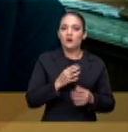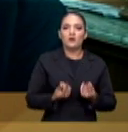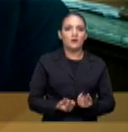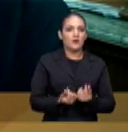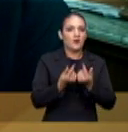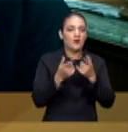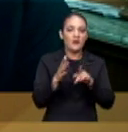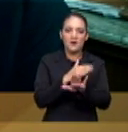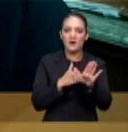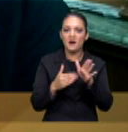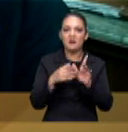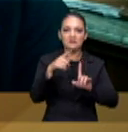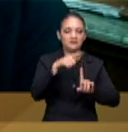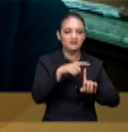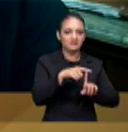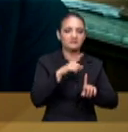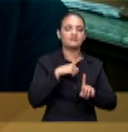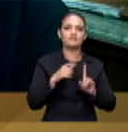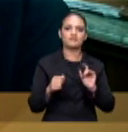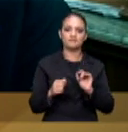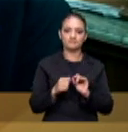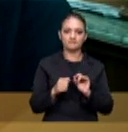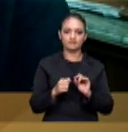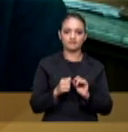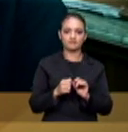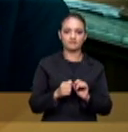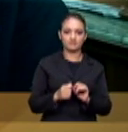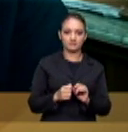natureza, incidente na fonte,